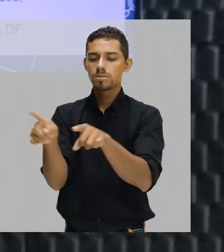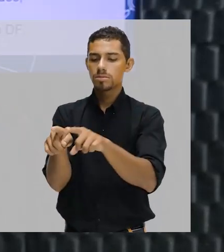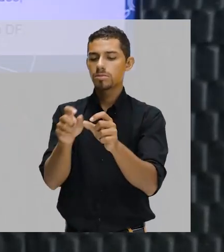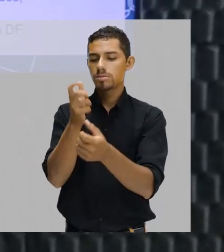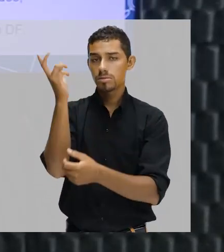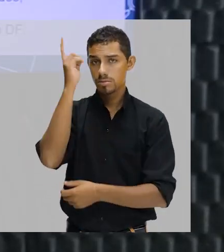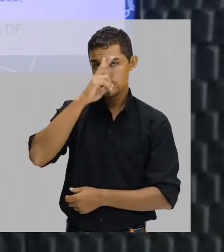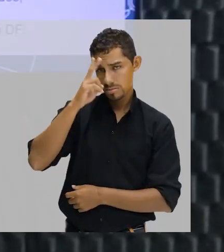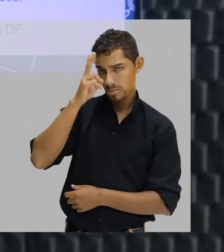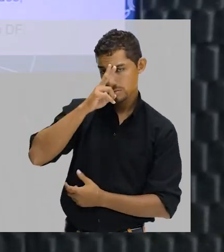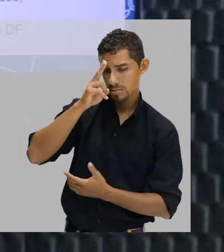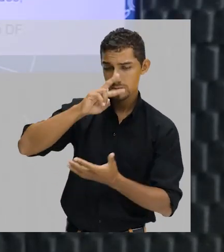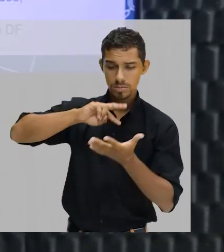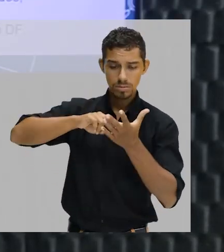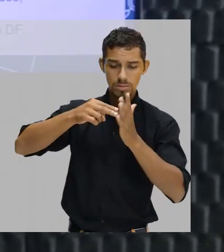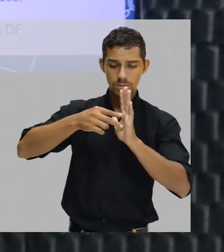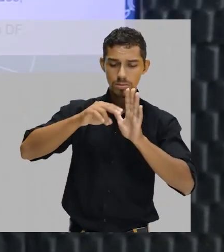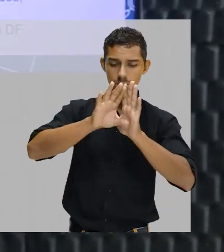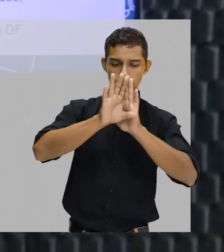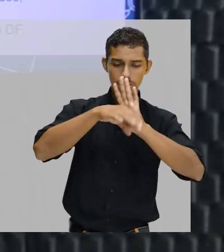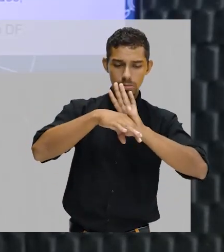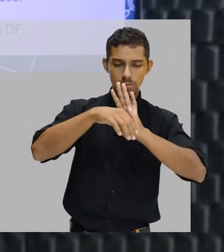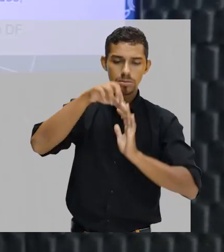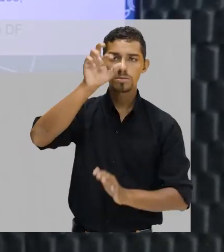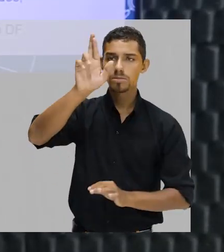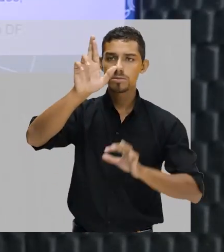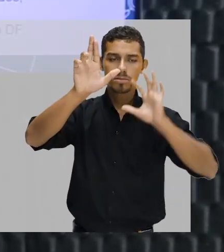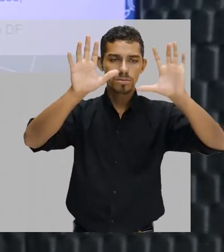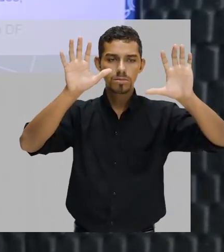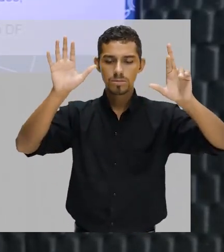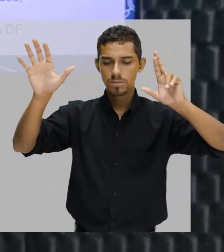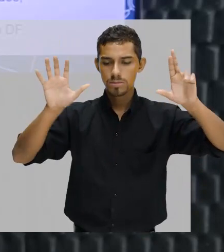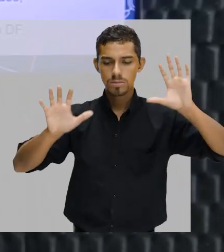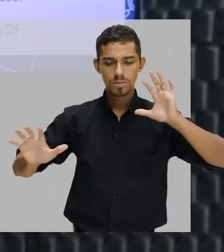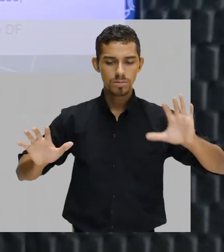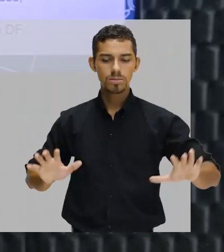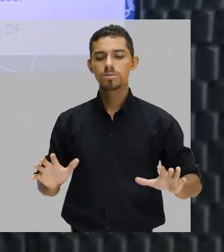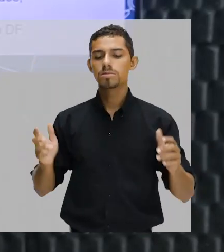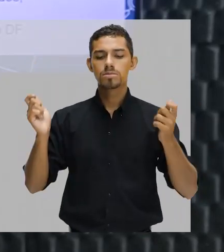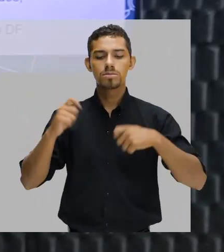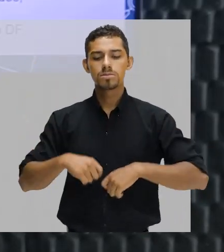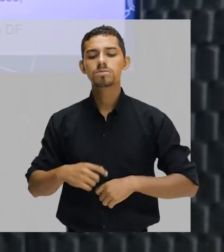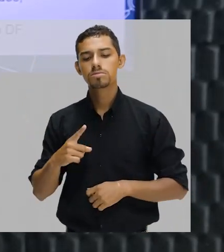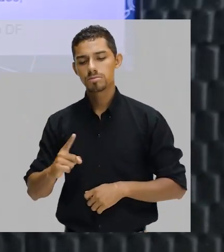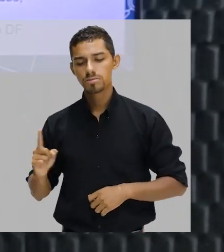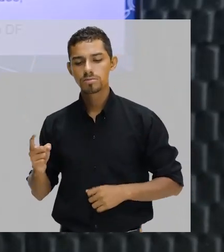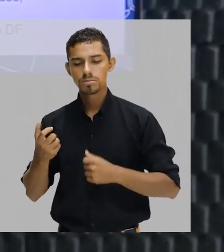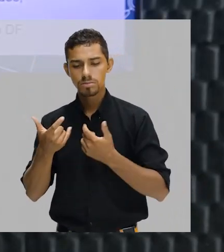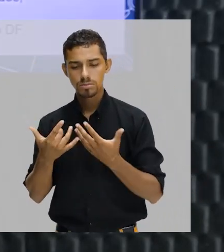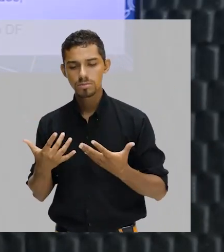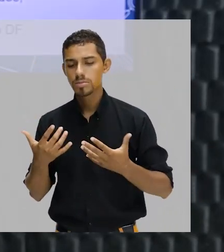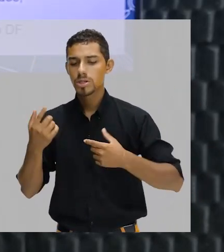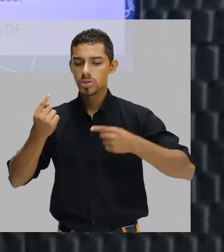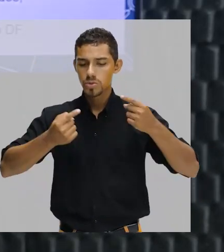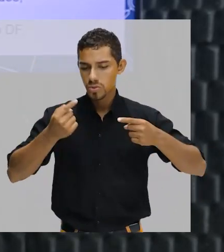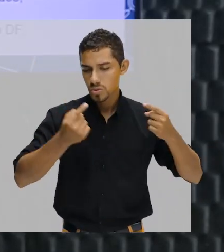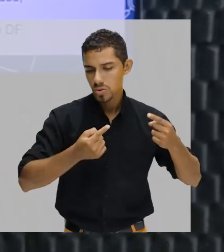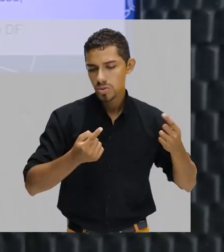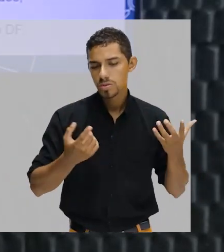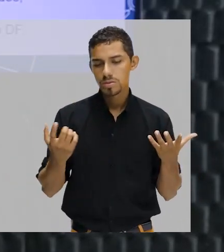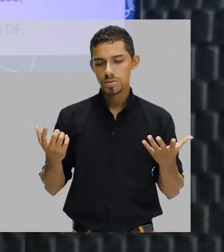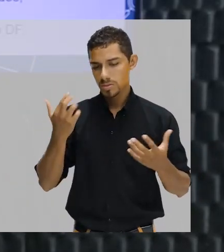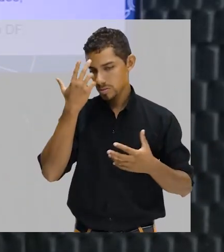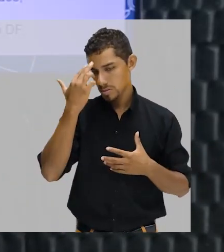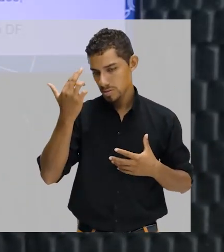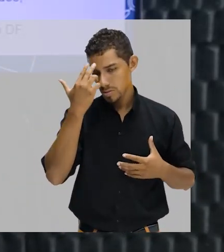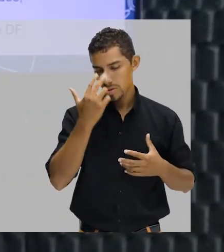falou no primeiro ano, tá certo? Que é relativo a estabelecer um critério? Pois é, a classificação do IBGE estabelece um critério político, administrativo e